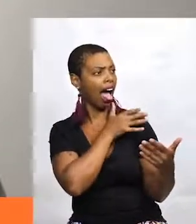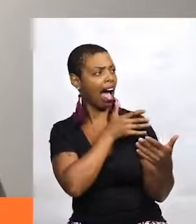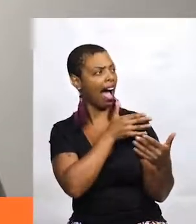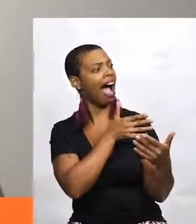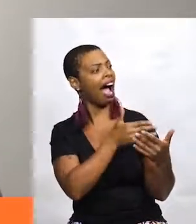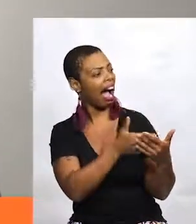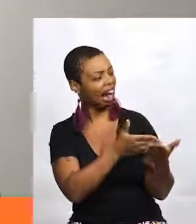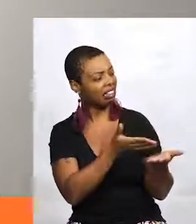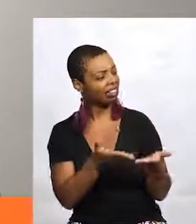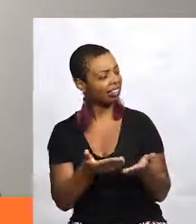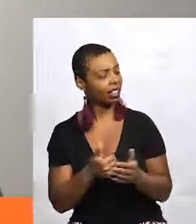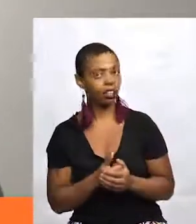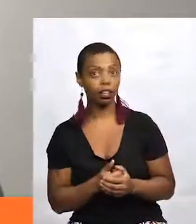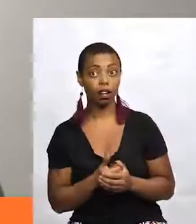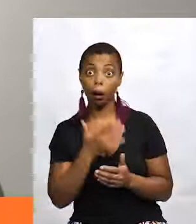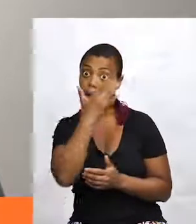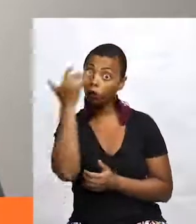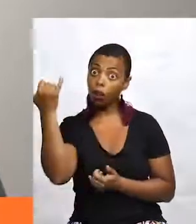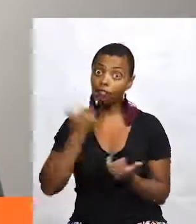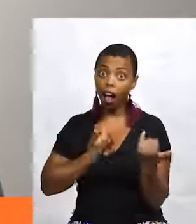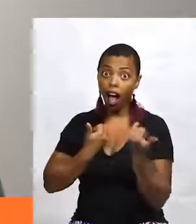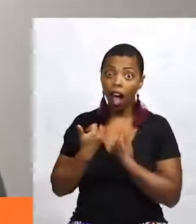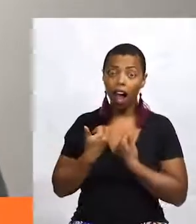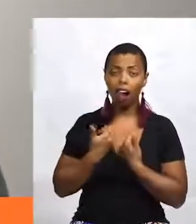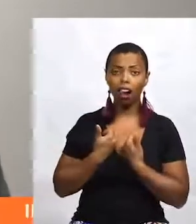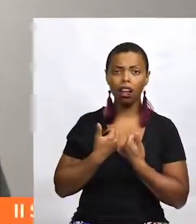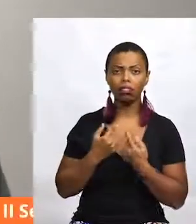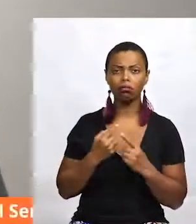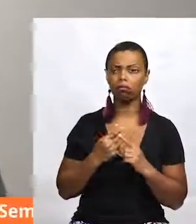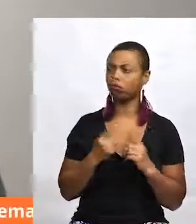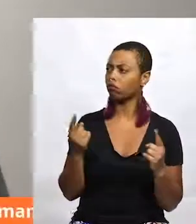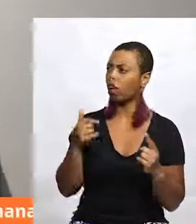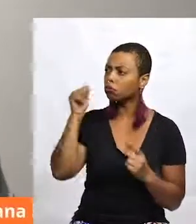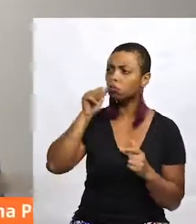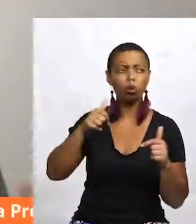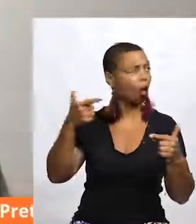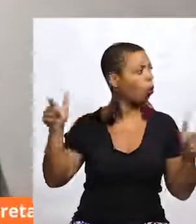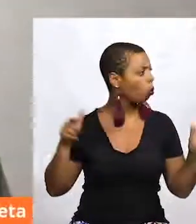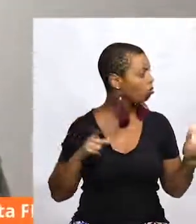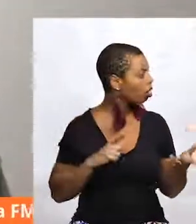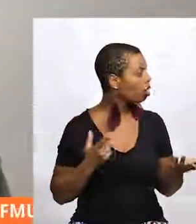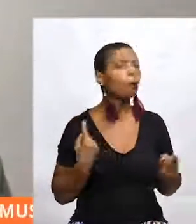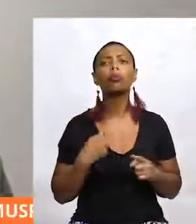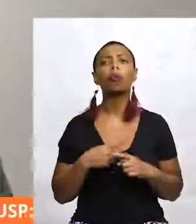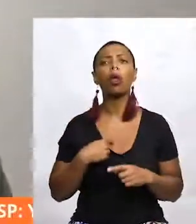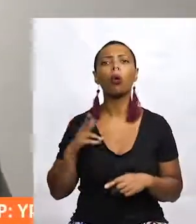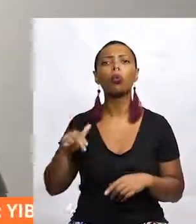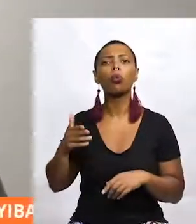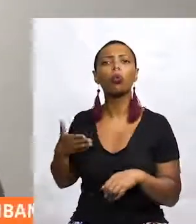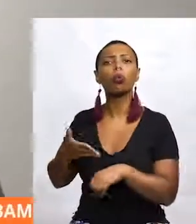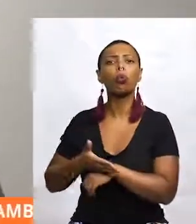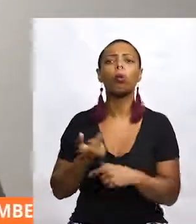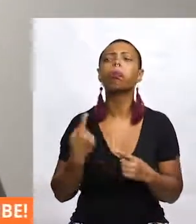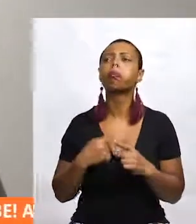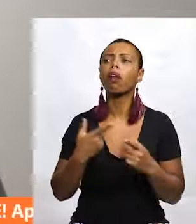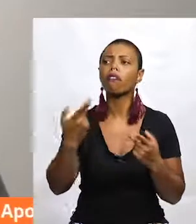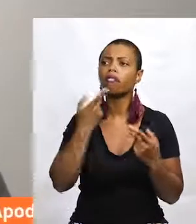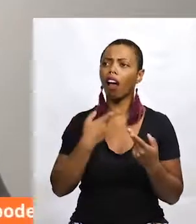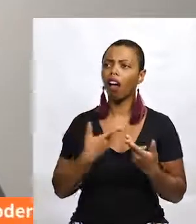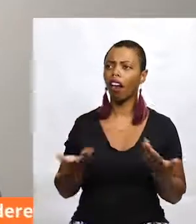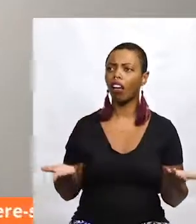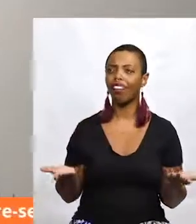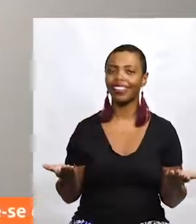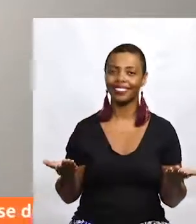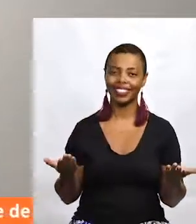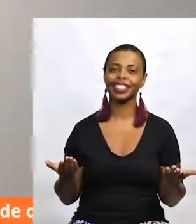até aqui, né? O pessoal falava para mim, ué, mas tinha outras mulheres ali, né? Outras meninas, por que era direcionado para mim? Então, nessas horas